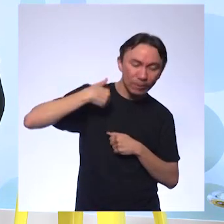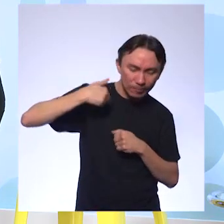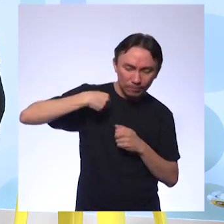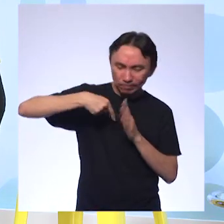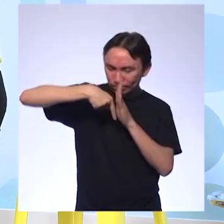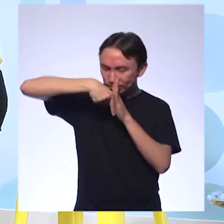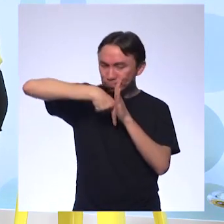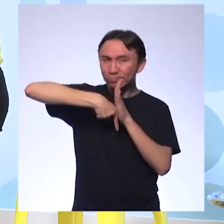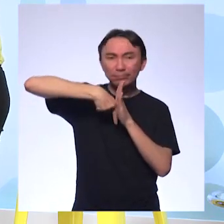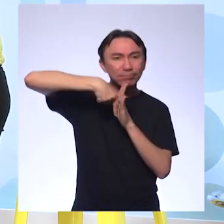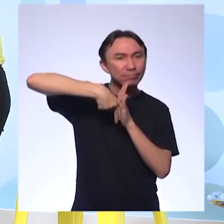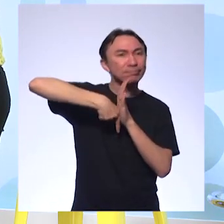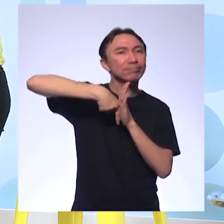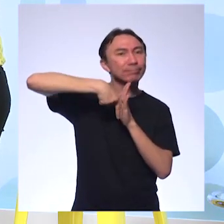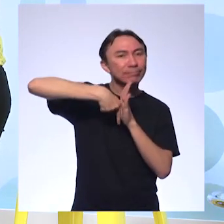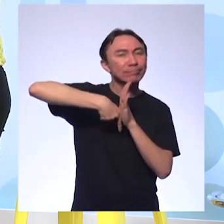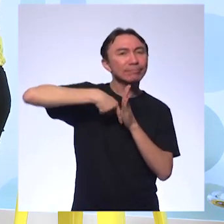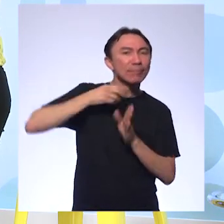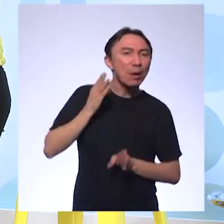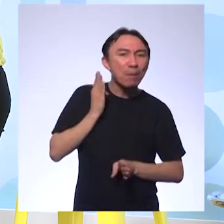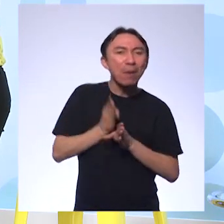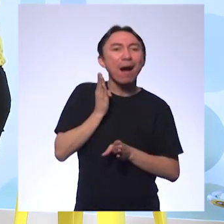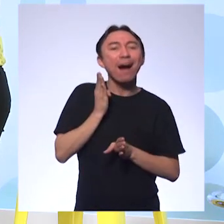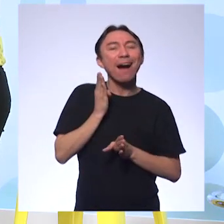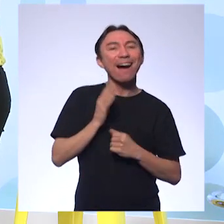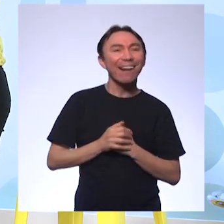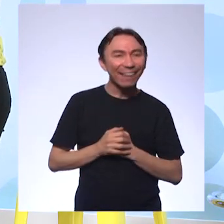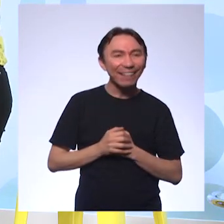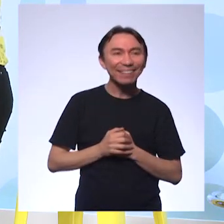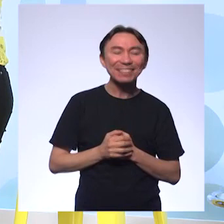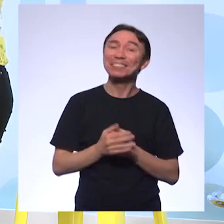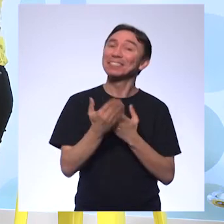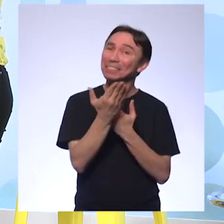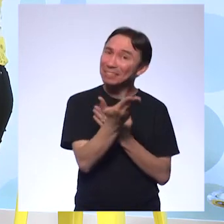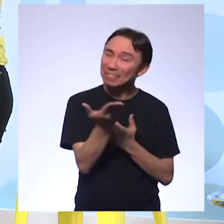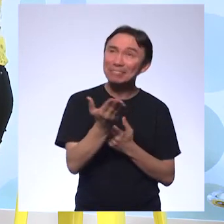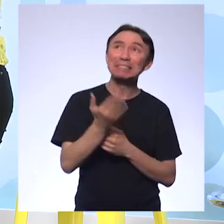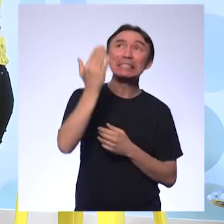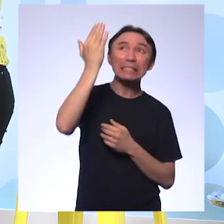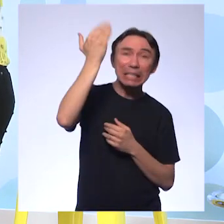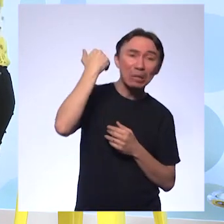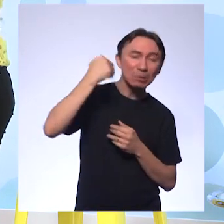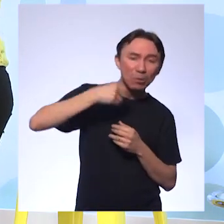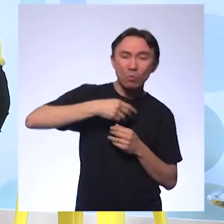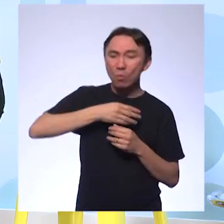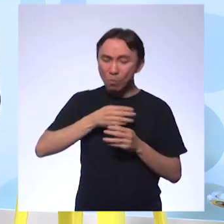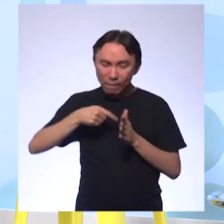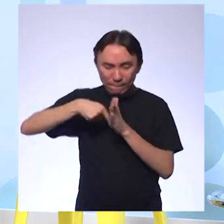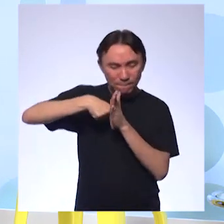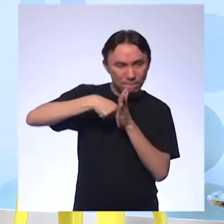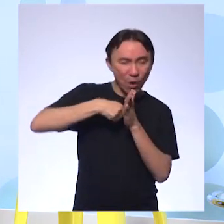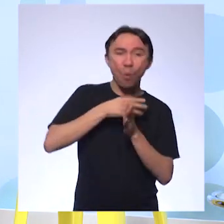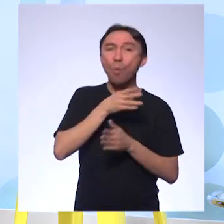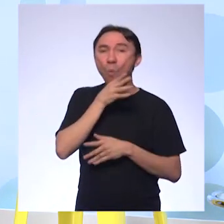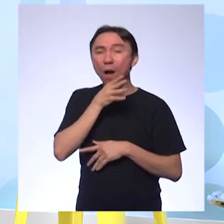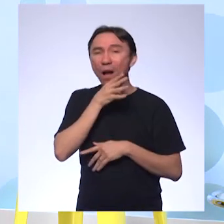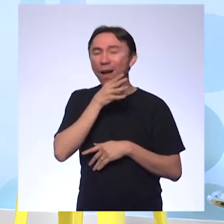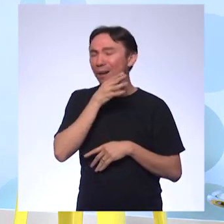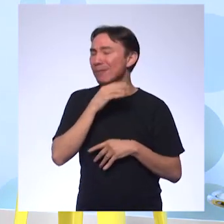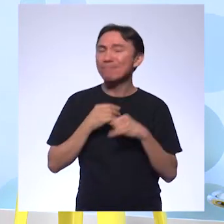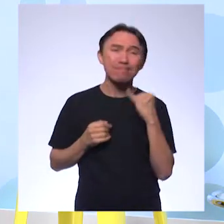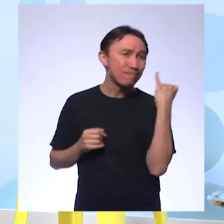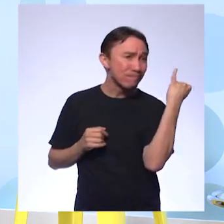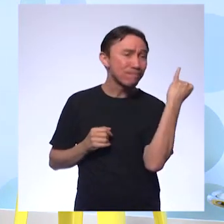e a própria vida. O autoconhecimento é fundamental, né? Então, vocês já perceberam que em muitas aulas a